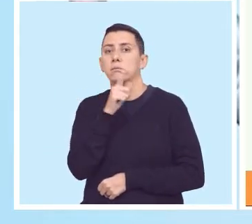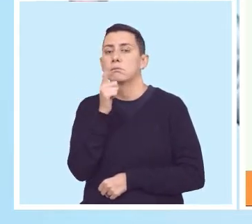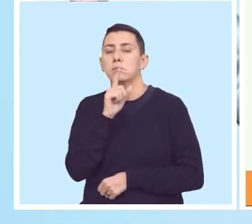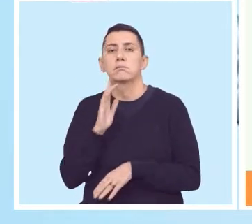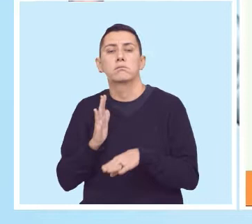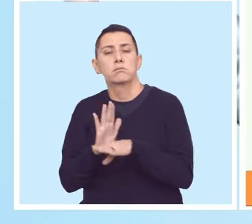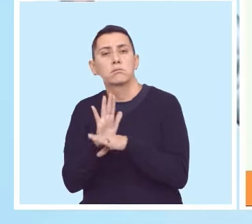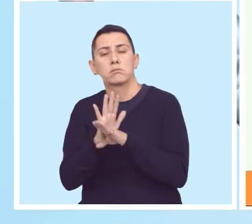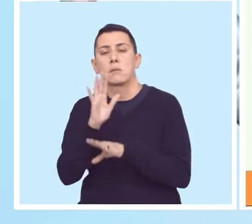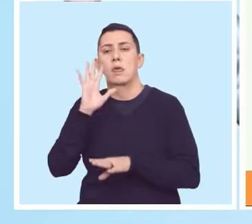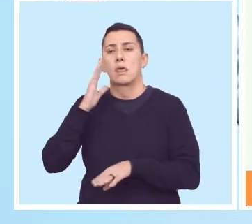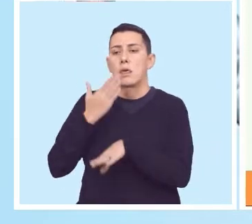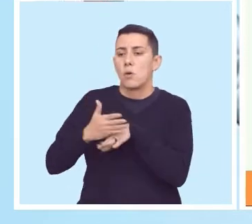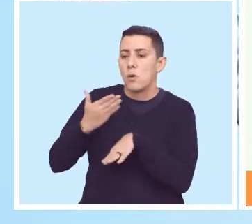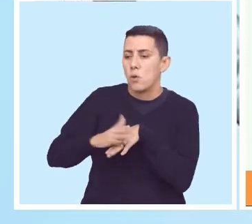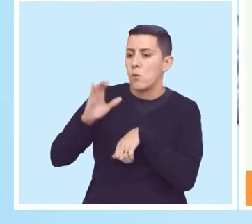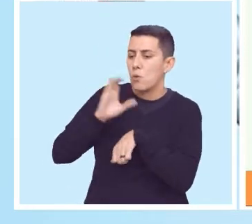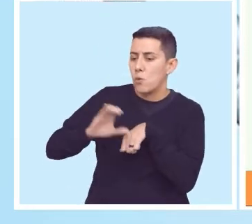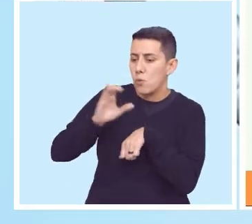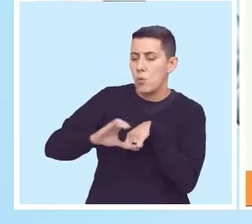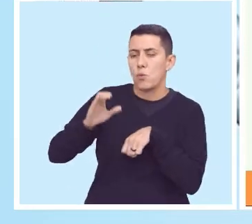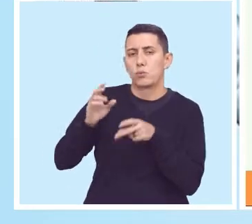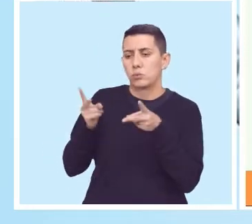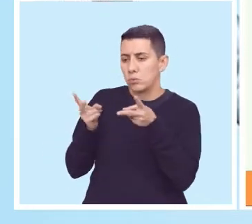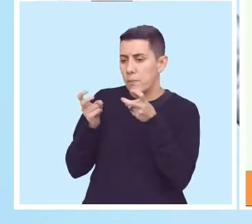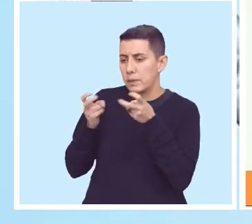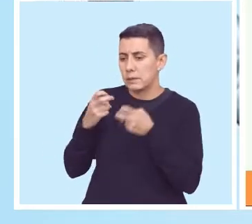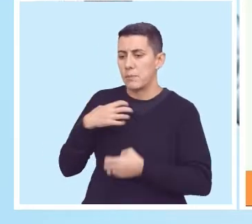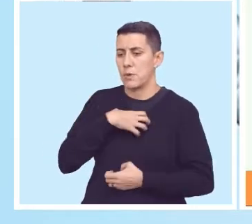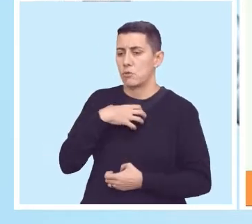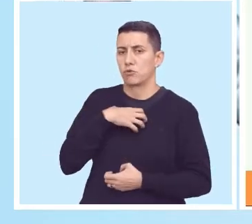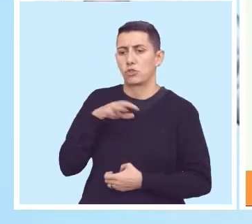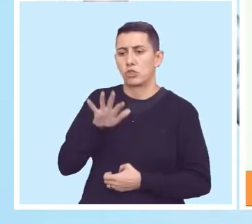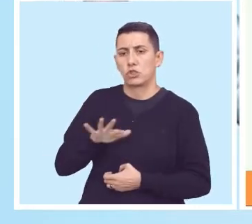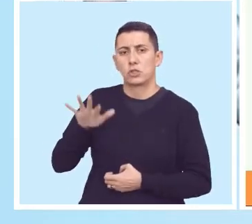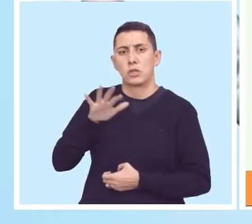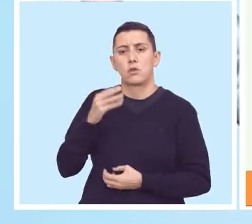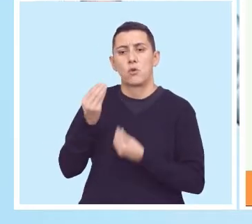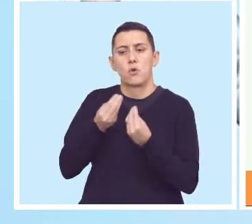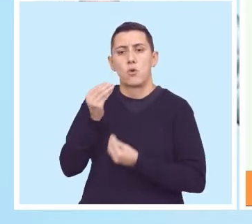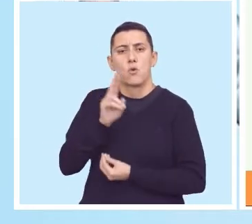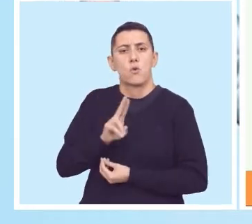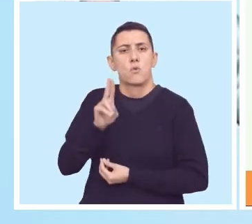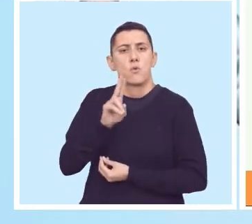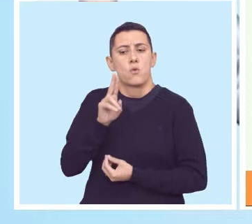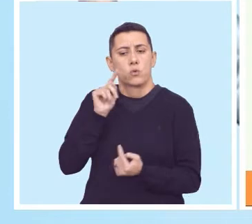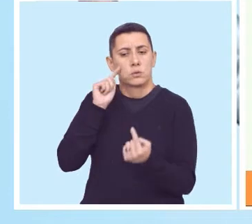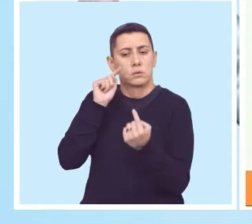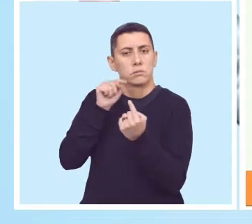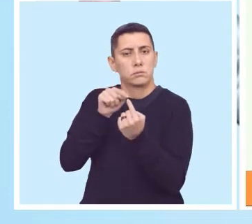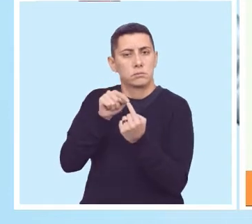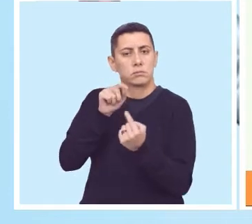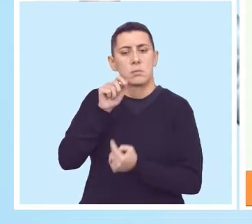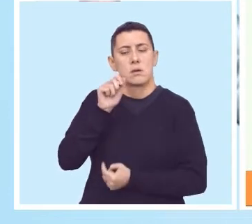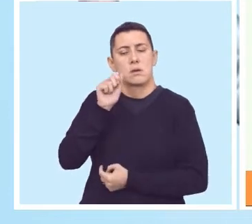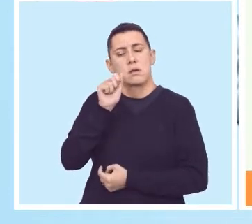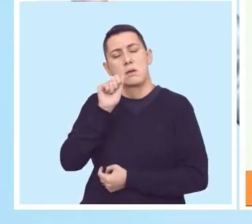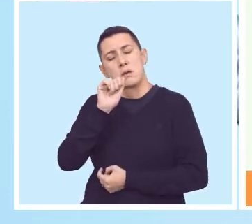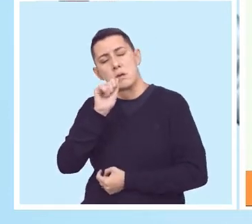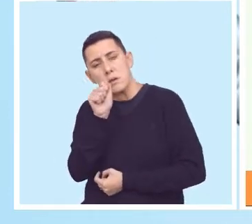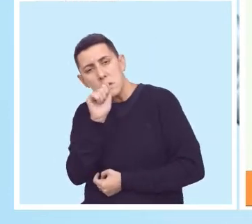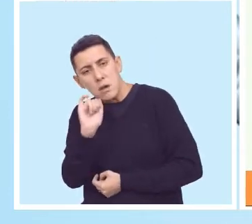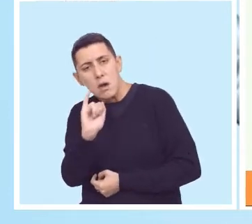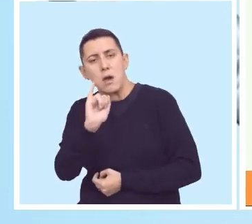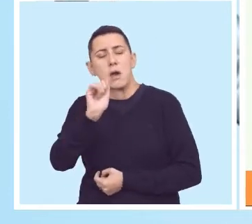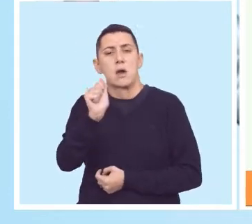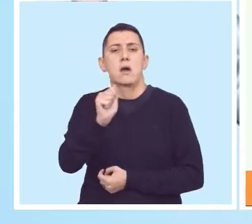e avaliar o comportamento aqui da plataforma como um todo do ponto de vista de IA e visão computacional,